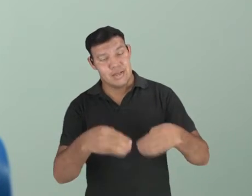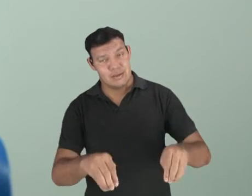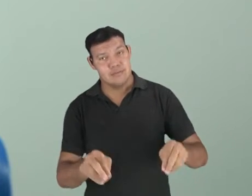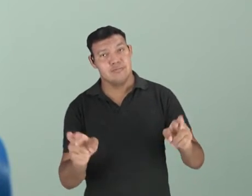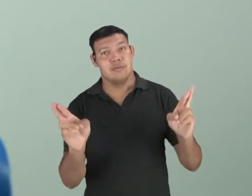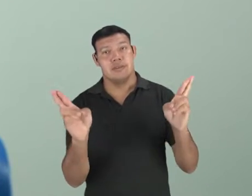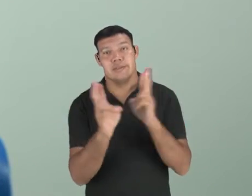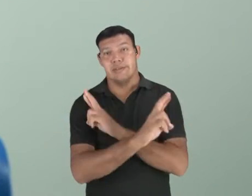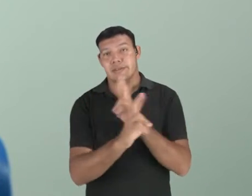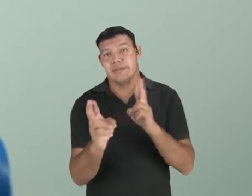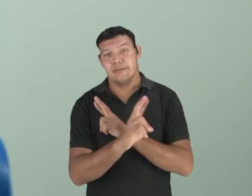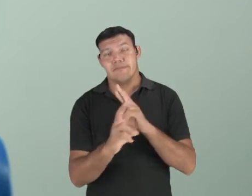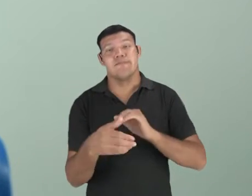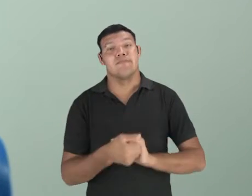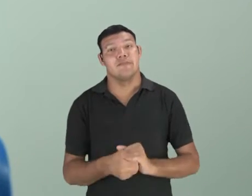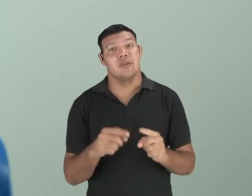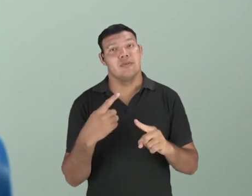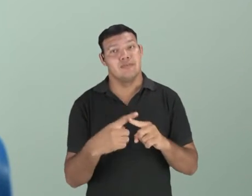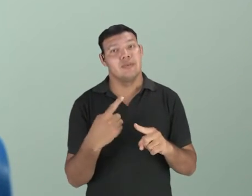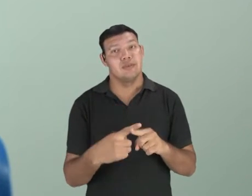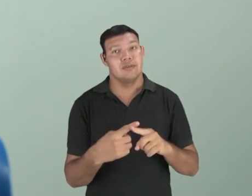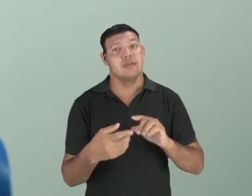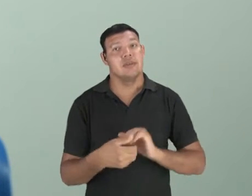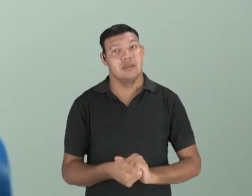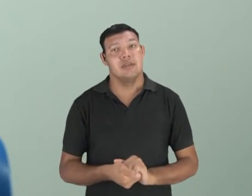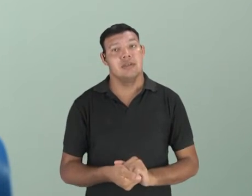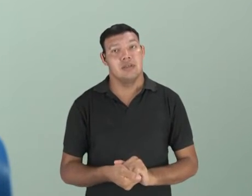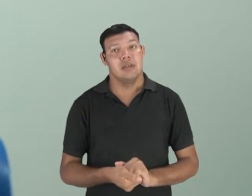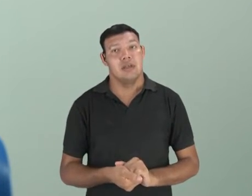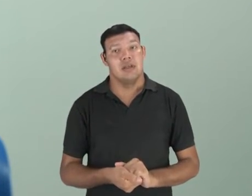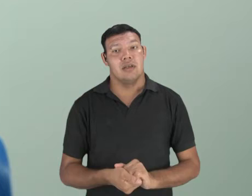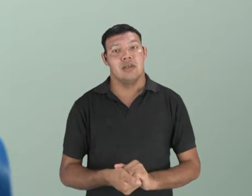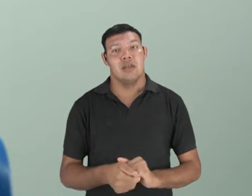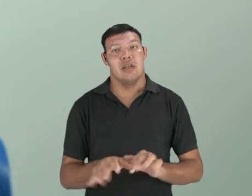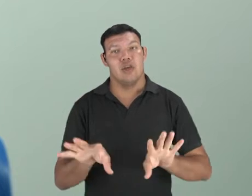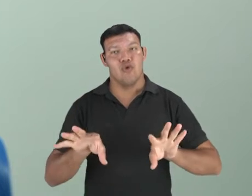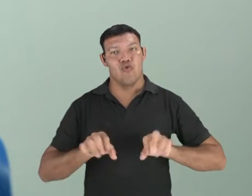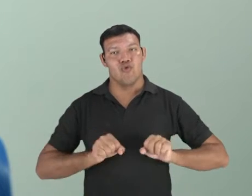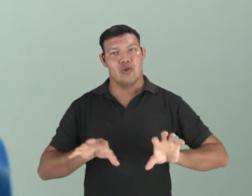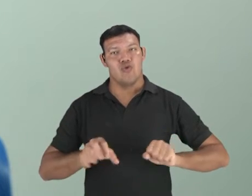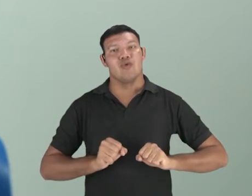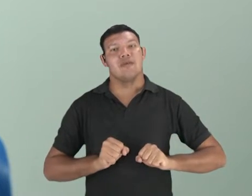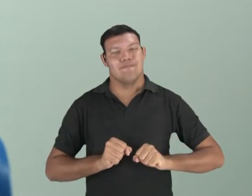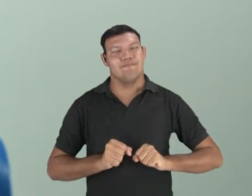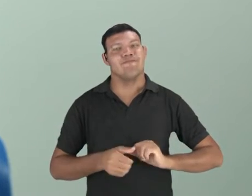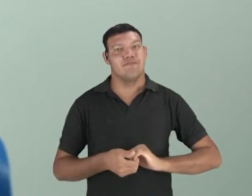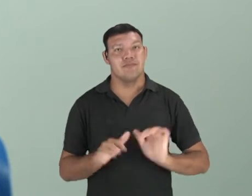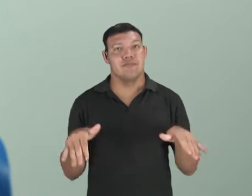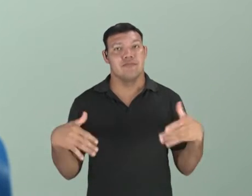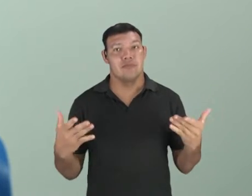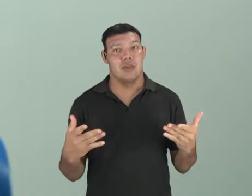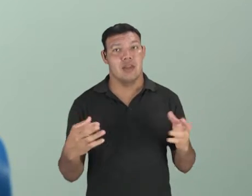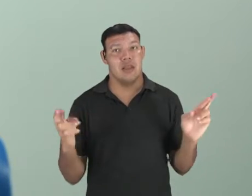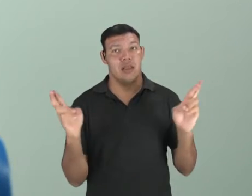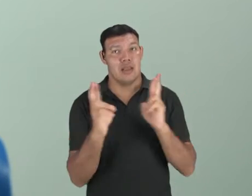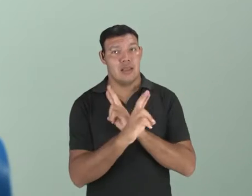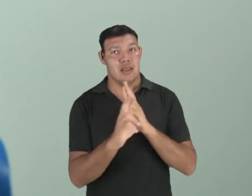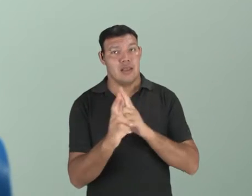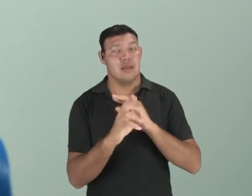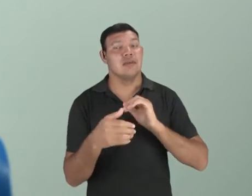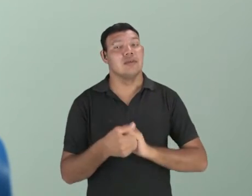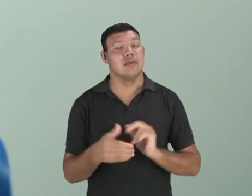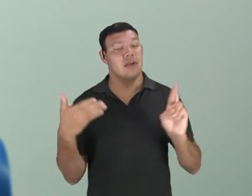sejam negativas, porque só quem sai ganhando, no caso, é o parasita. E em relação aos protozoários, a gente vai